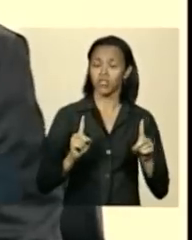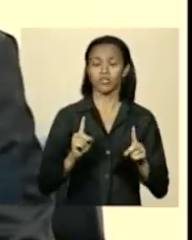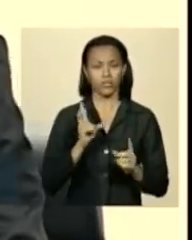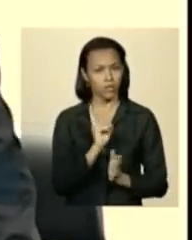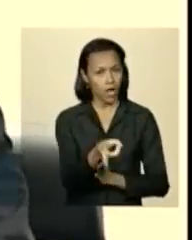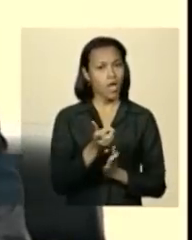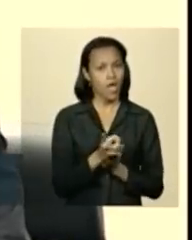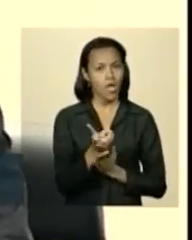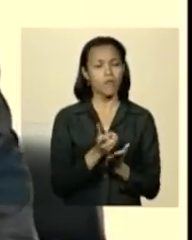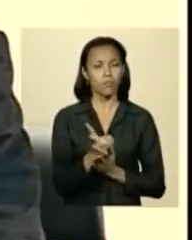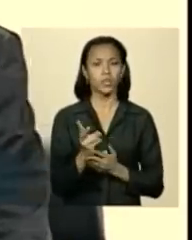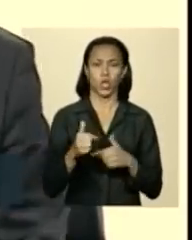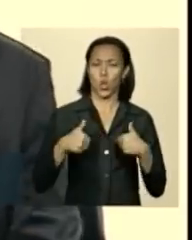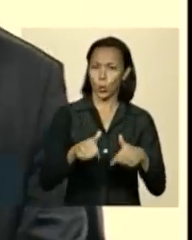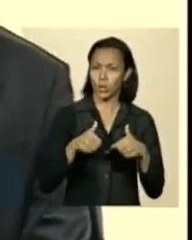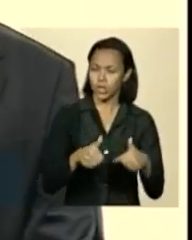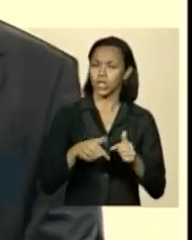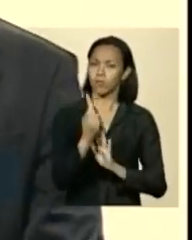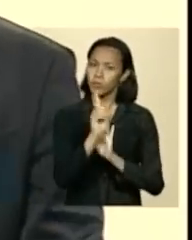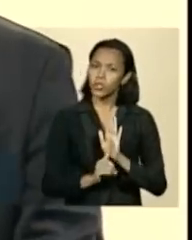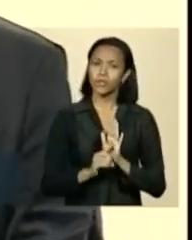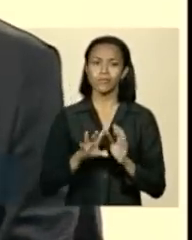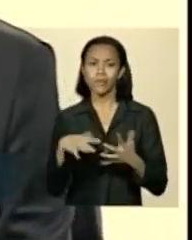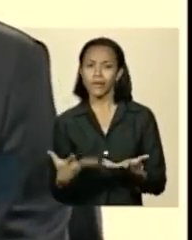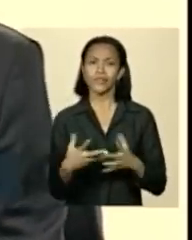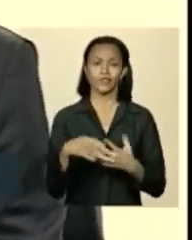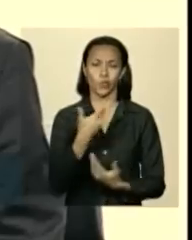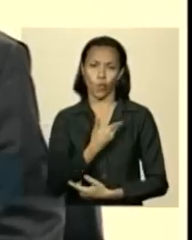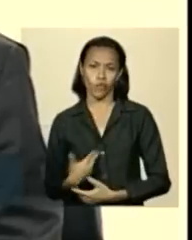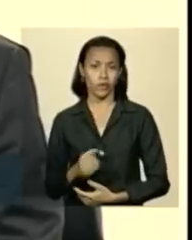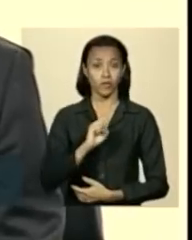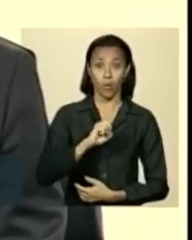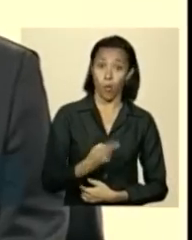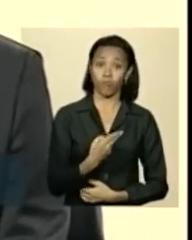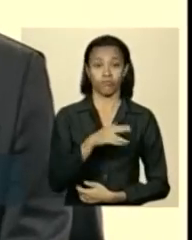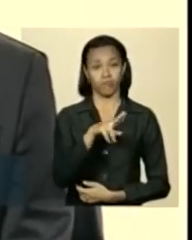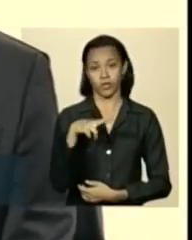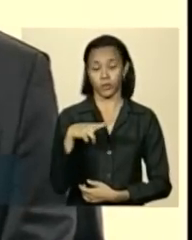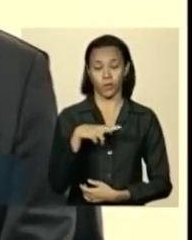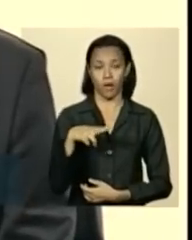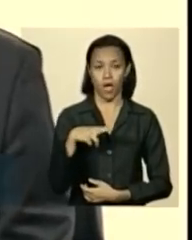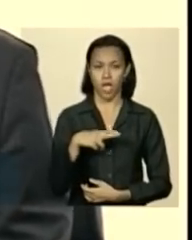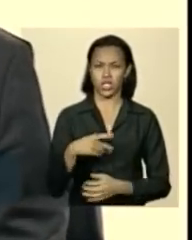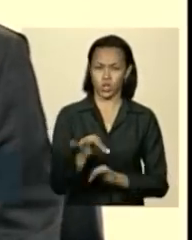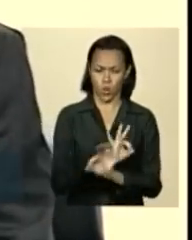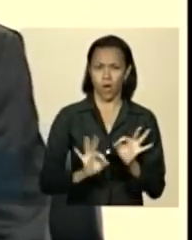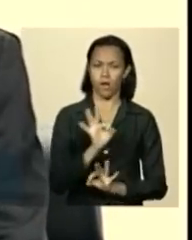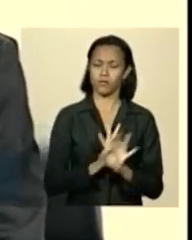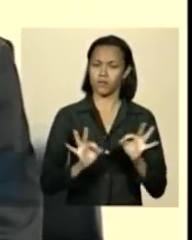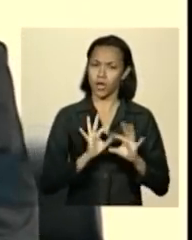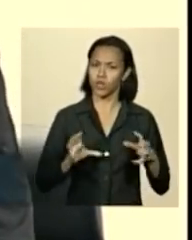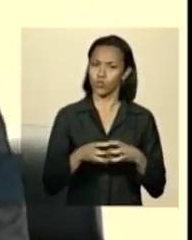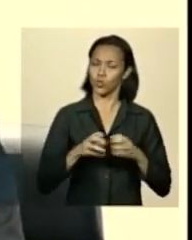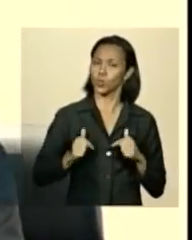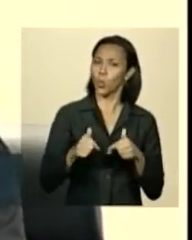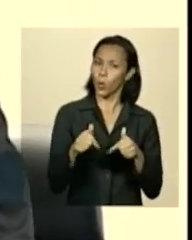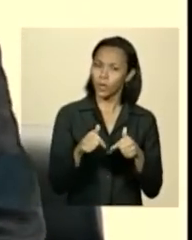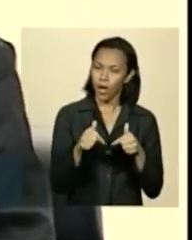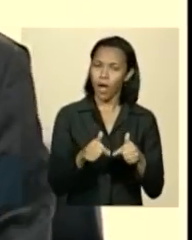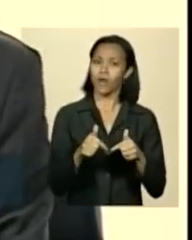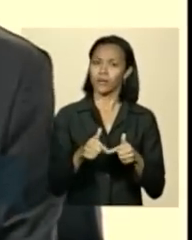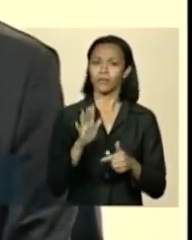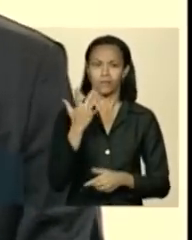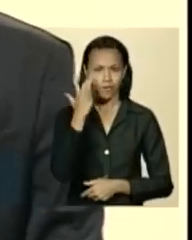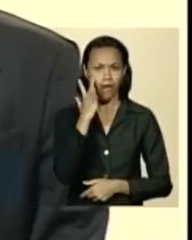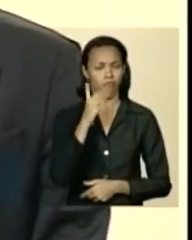pelo direito dos trabalhadores seja do serviço público seja da iniciativa privada se organizarem e lutarem por aquilo que eles